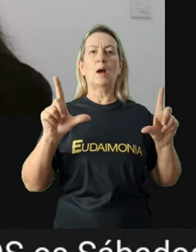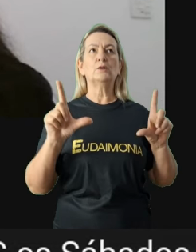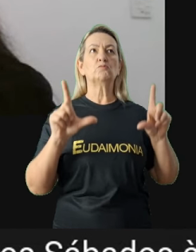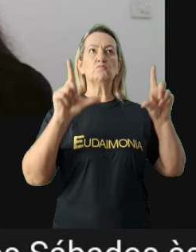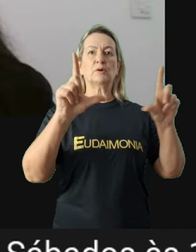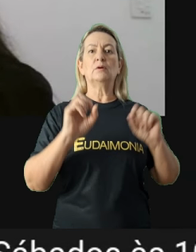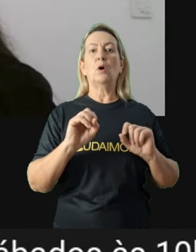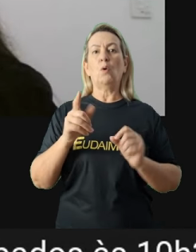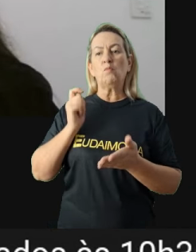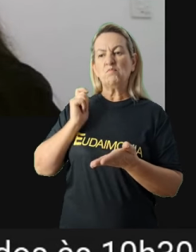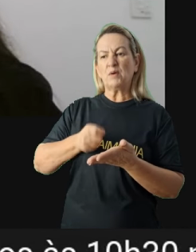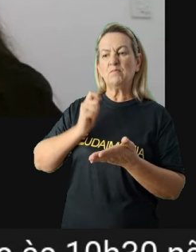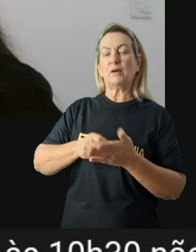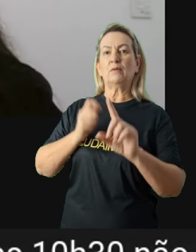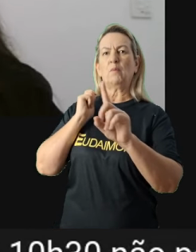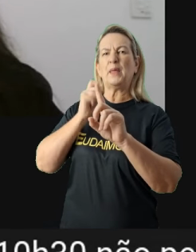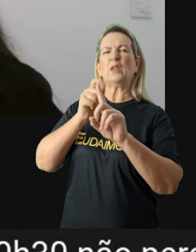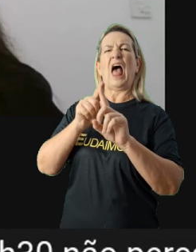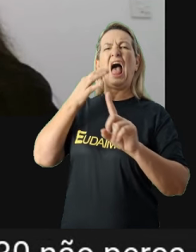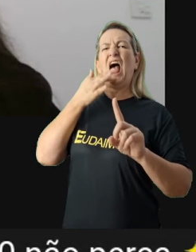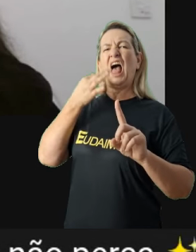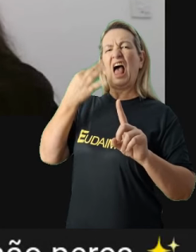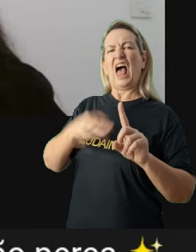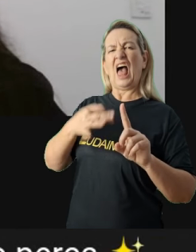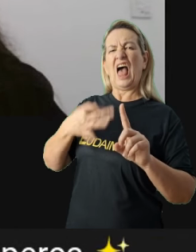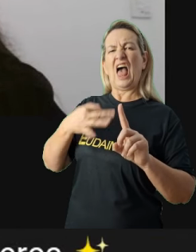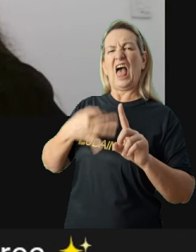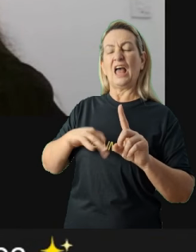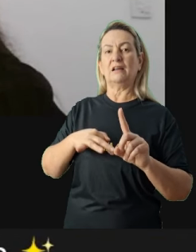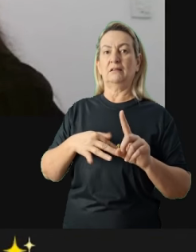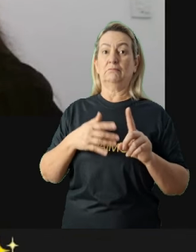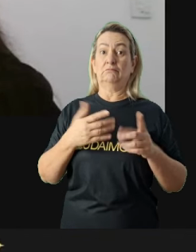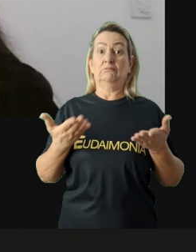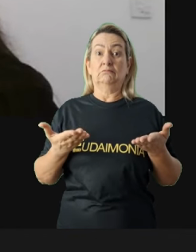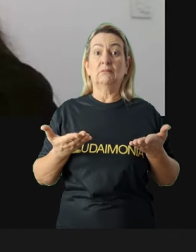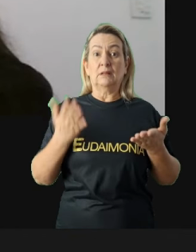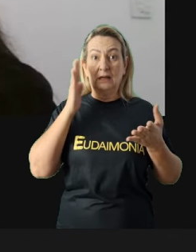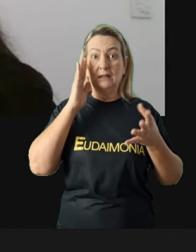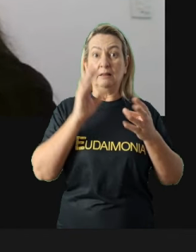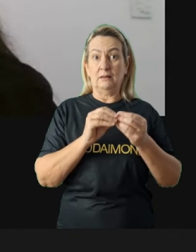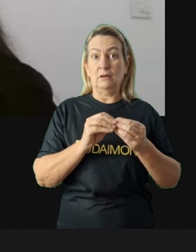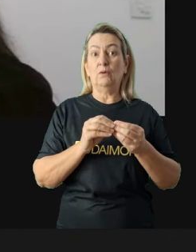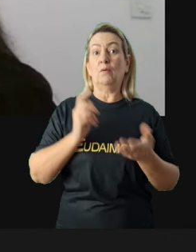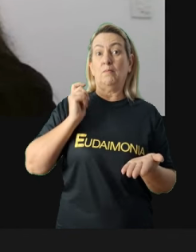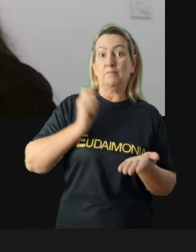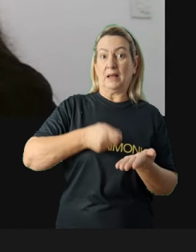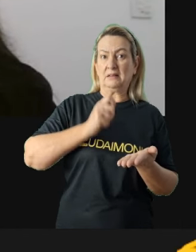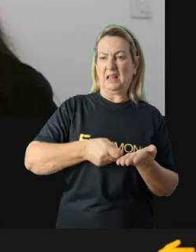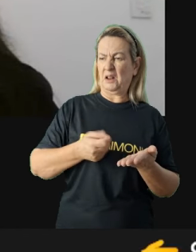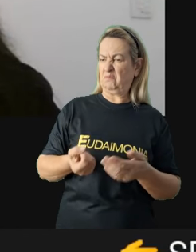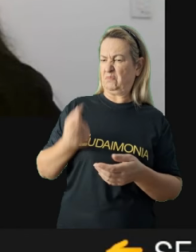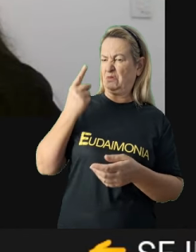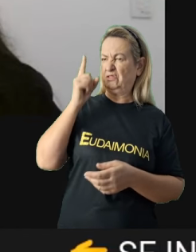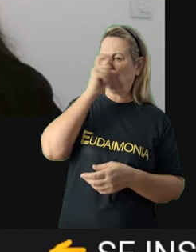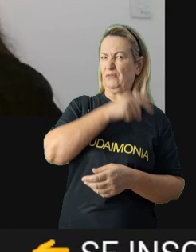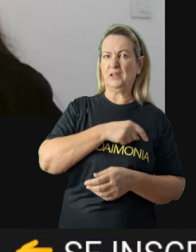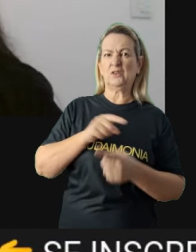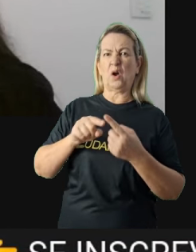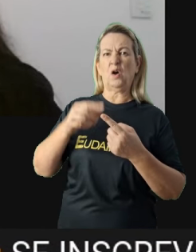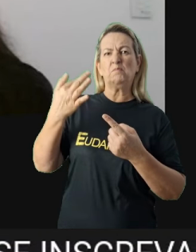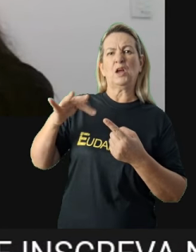para segurar o seu quadrinho lá, como dá para você pregar o dedão, né? E machucar o dedão, tá certo?